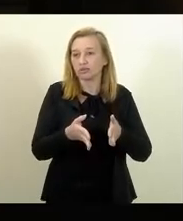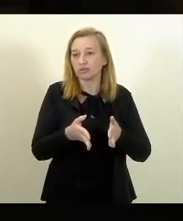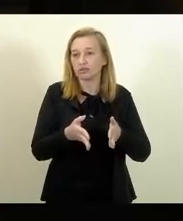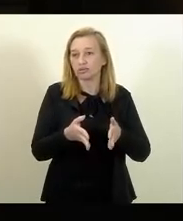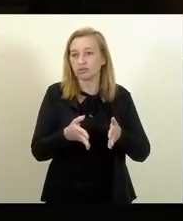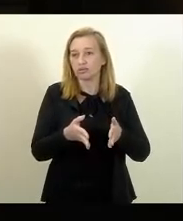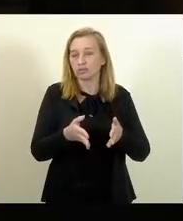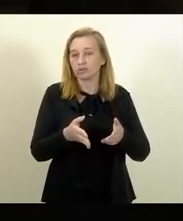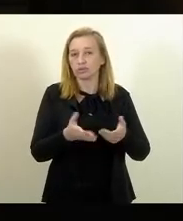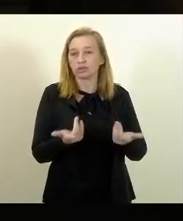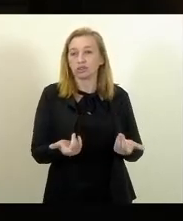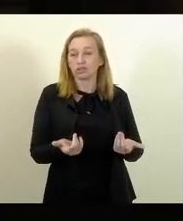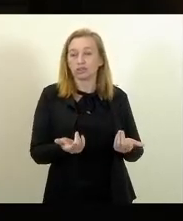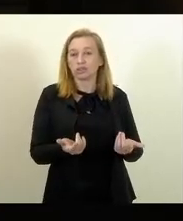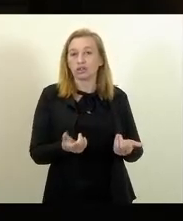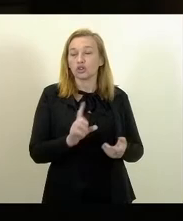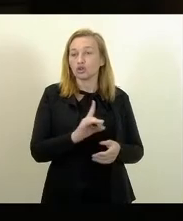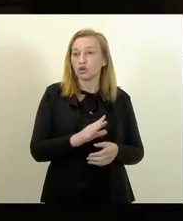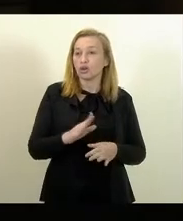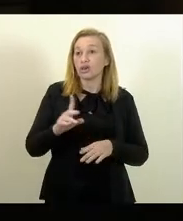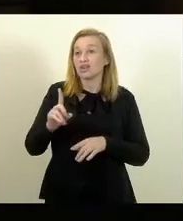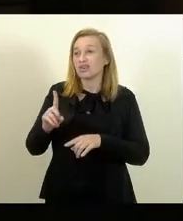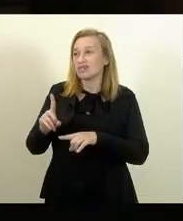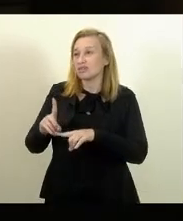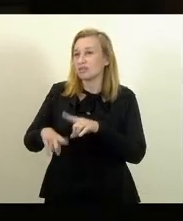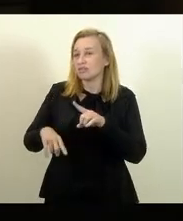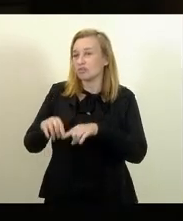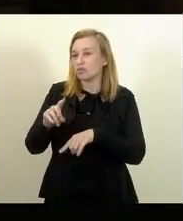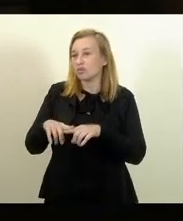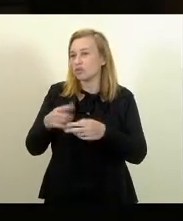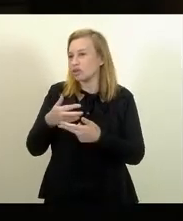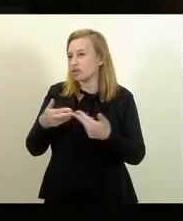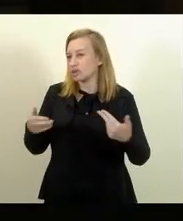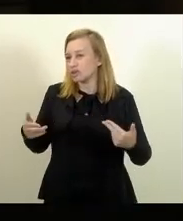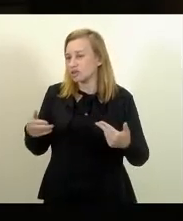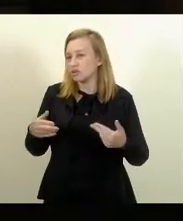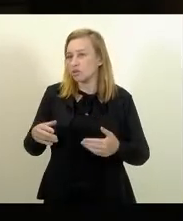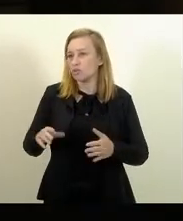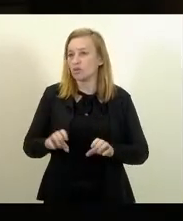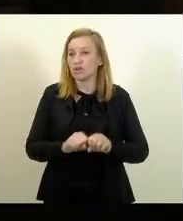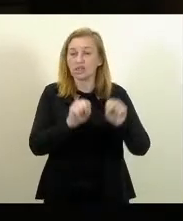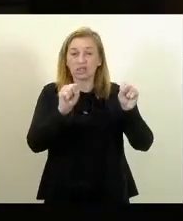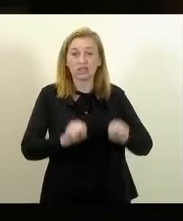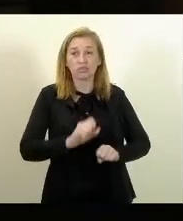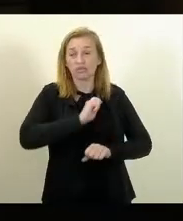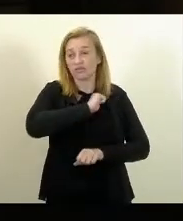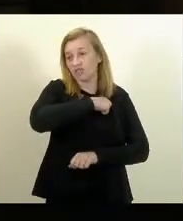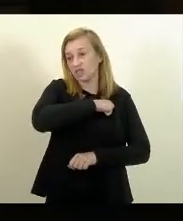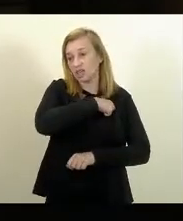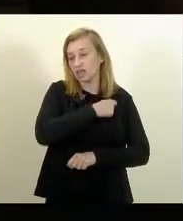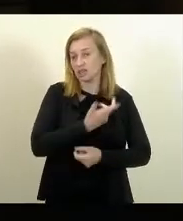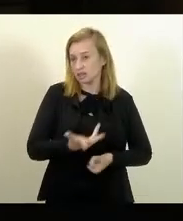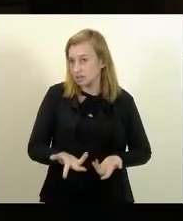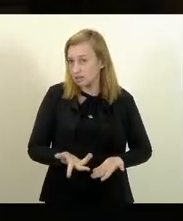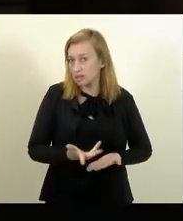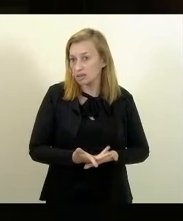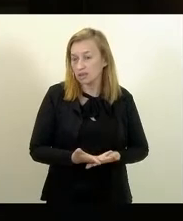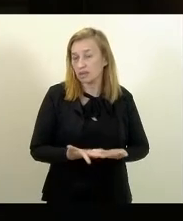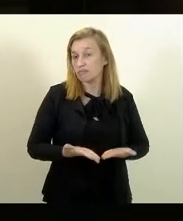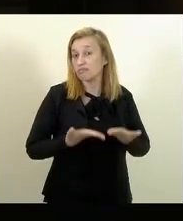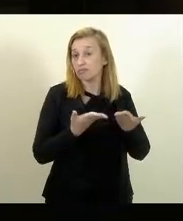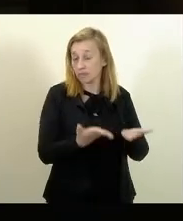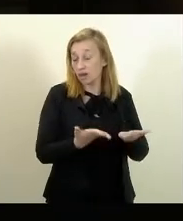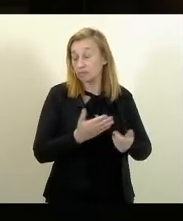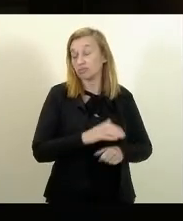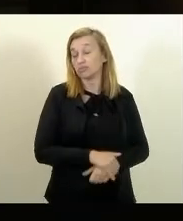matérias relacionadas com benefícios fiscais que eram dados, entregues